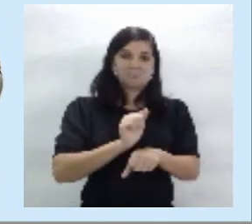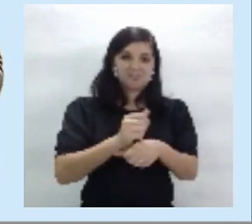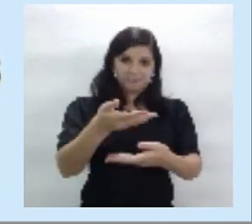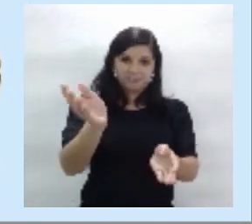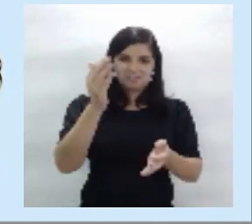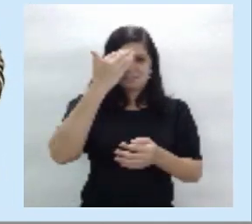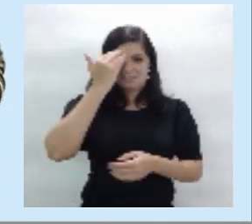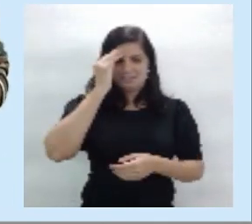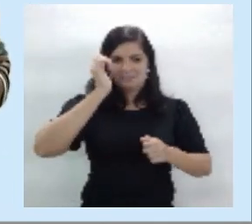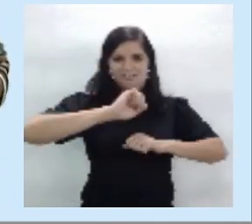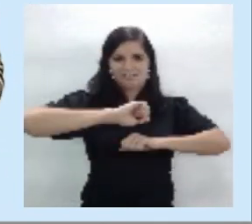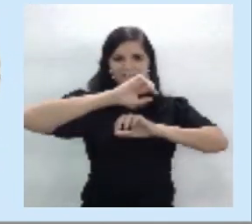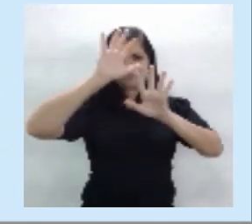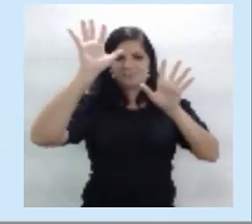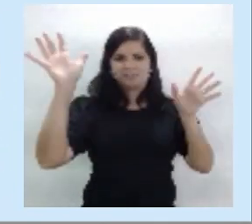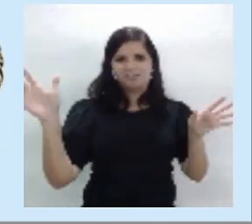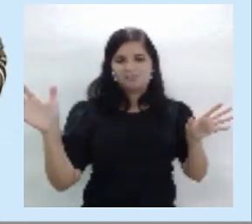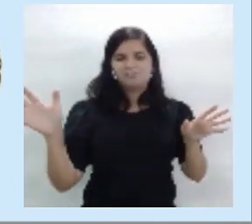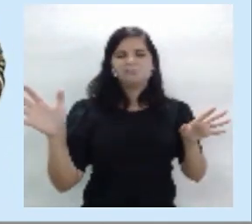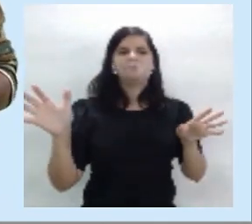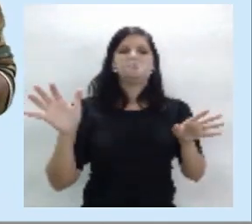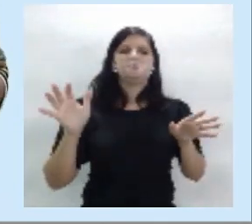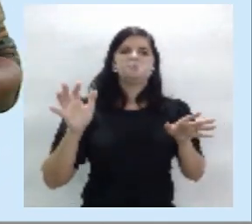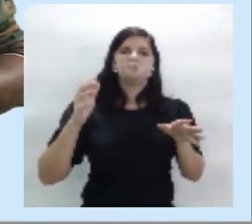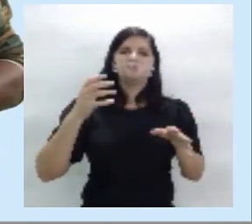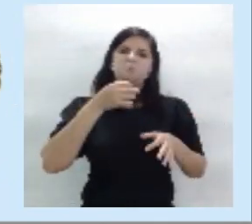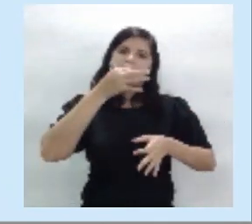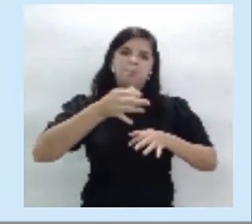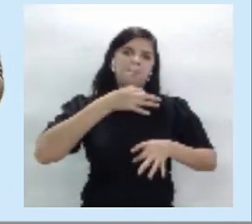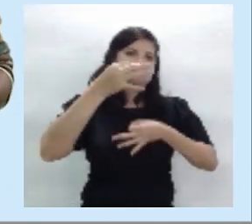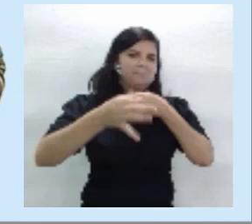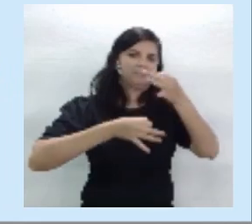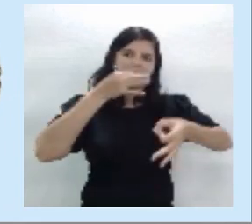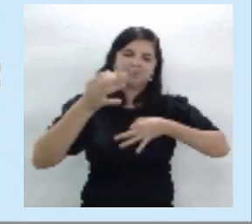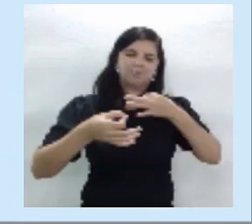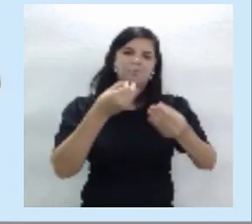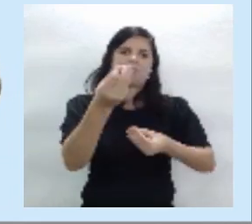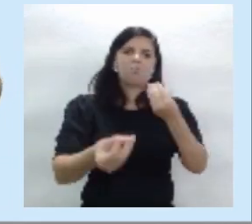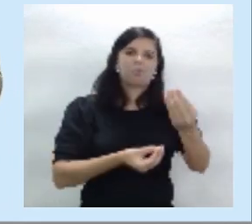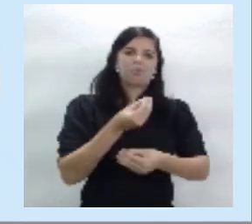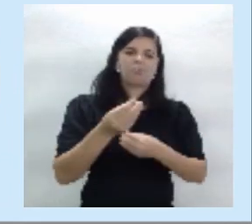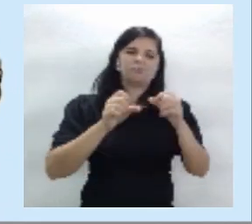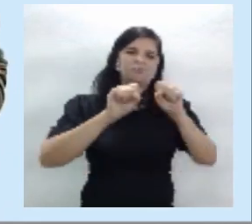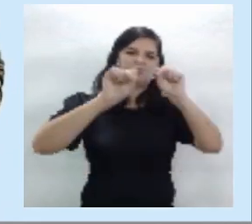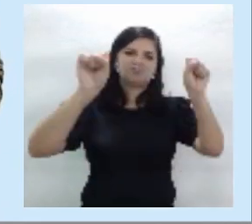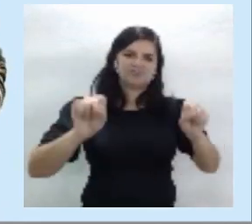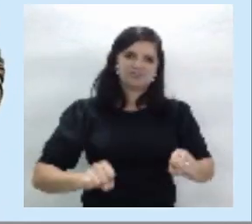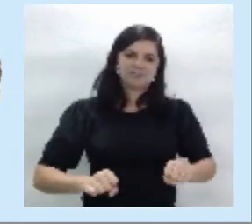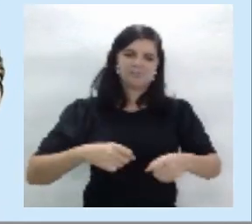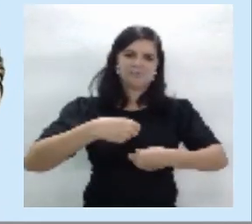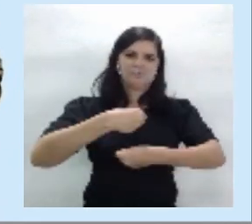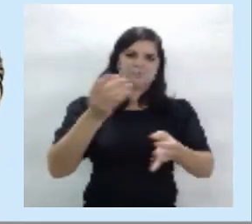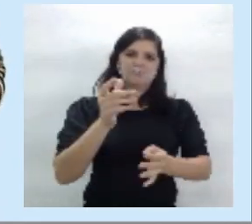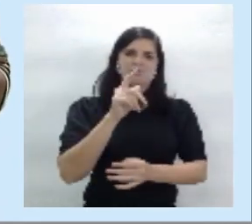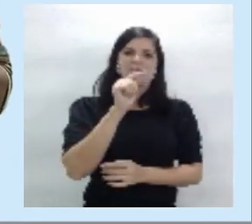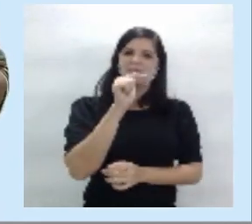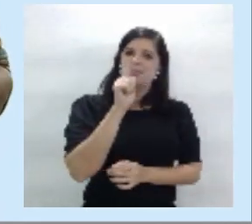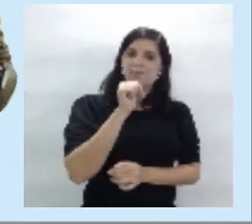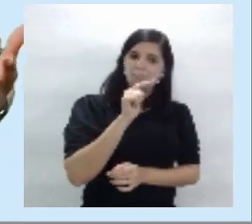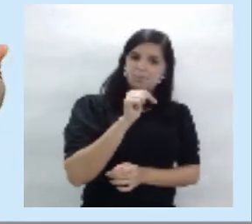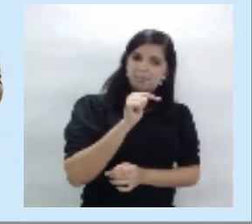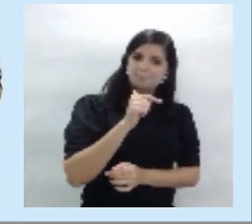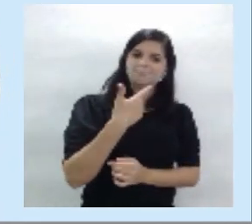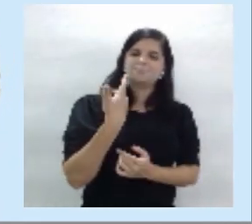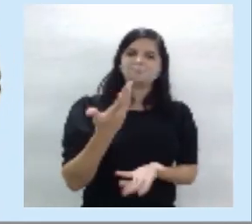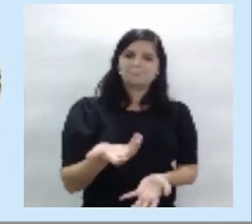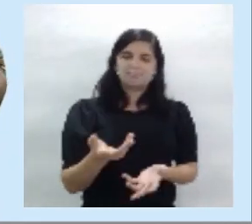sobre a aula, tá? Aqui é mais ou menos a gente dando umas dicas de como funcionam os sistemas de distribuição de água para vocês, para mais